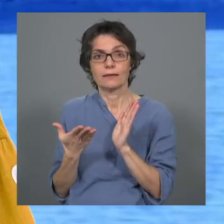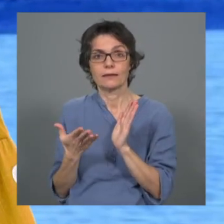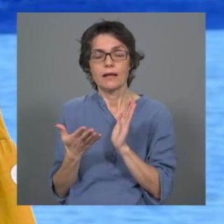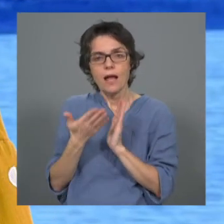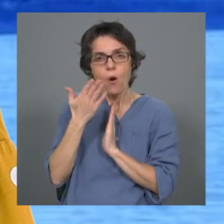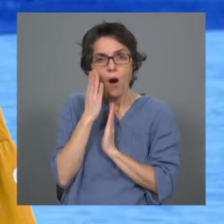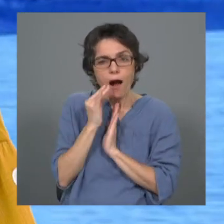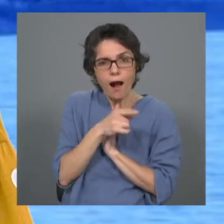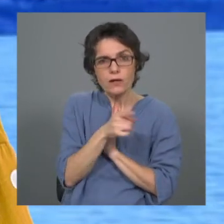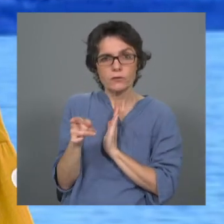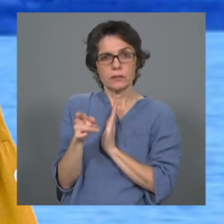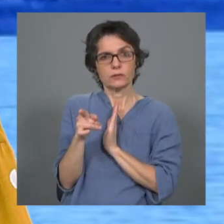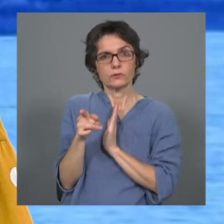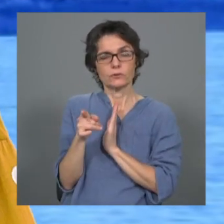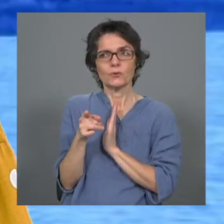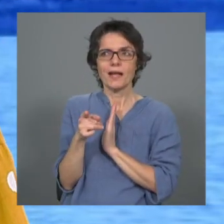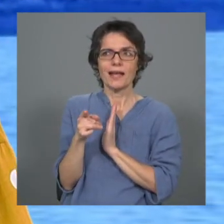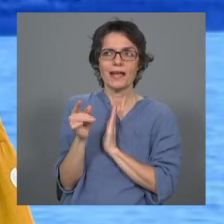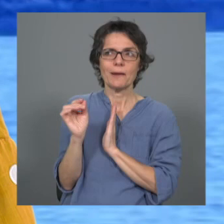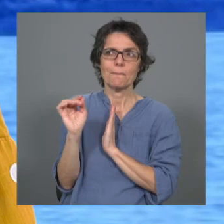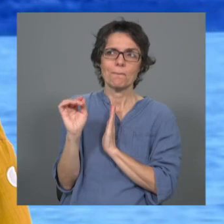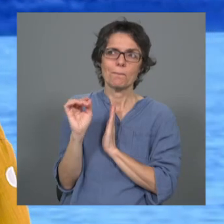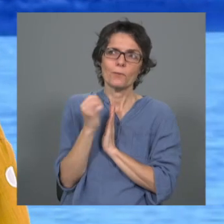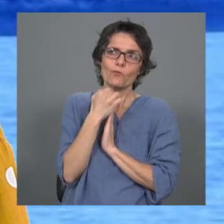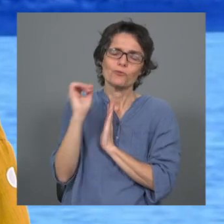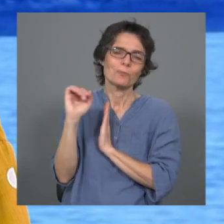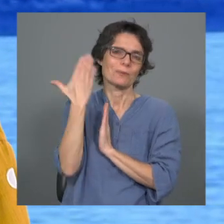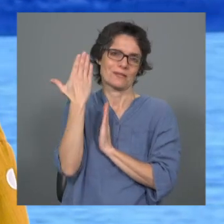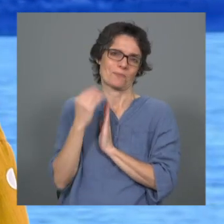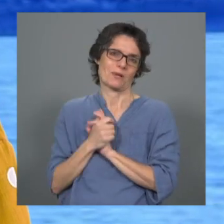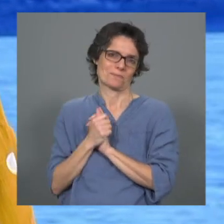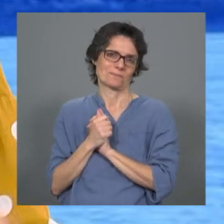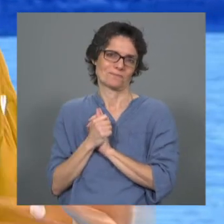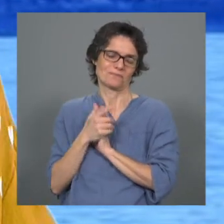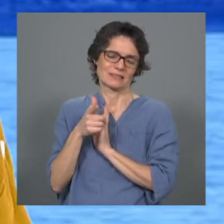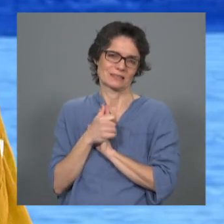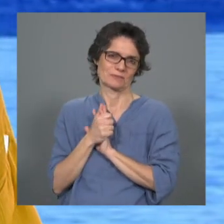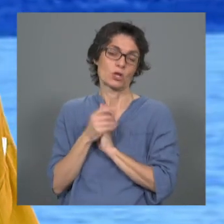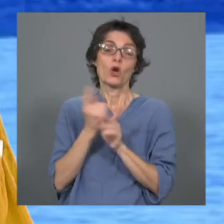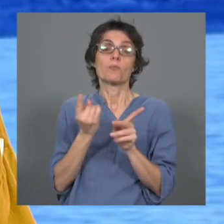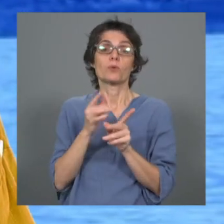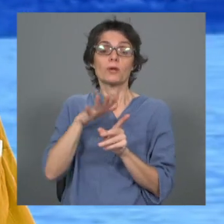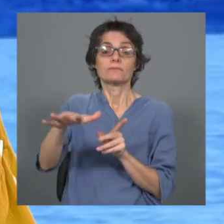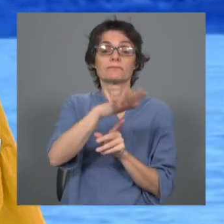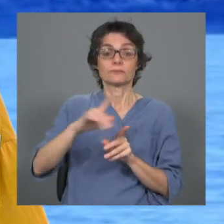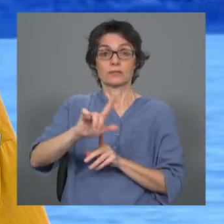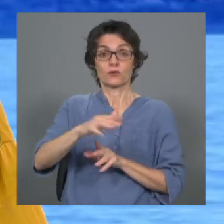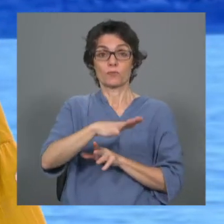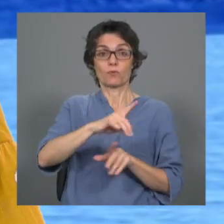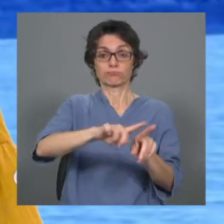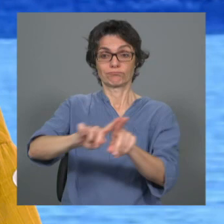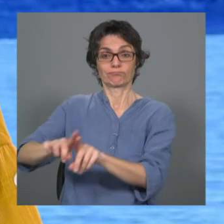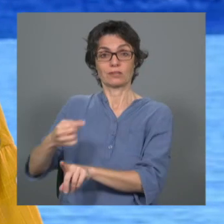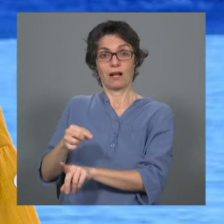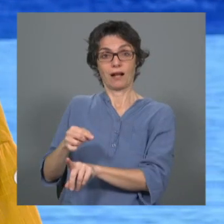de tudo, o principal fruto do sínodo. Perceber que numa diocese tão diversa como é a Diocese de Lisboa, não só em